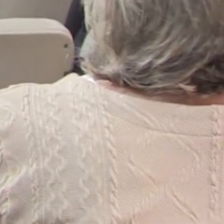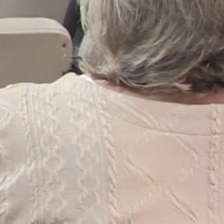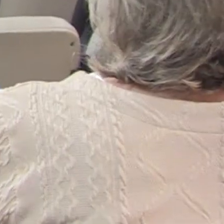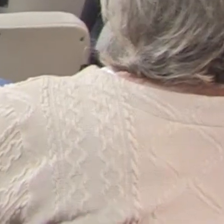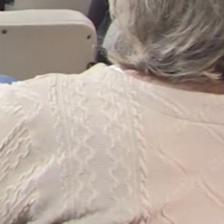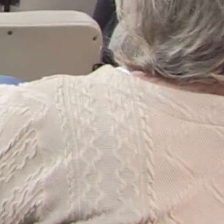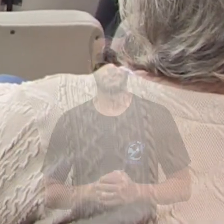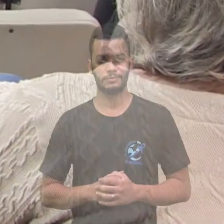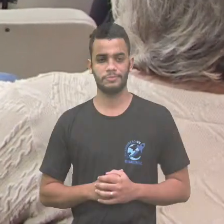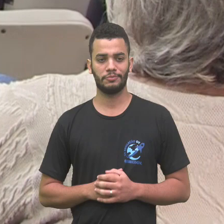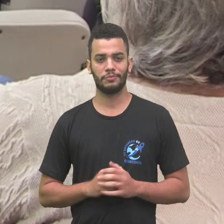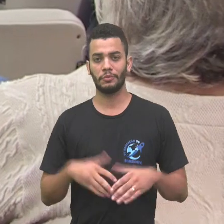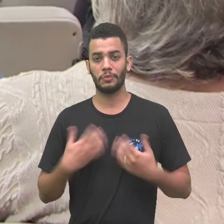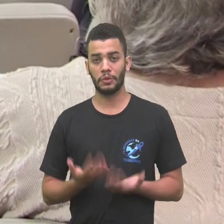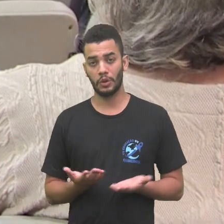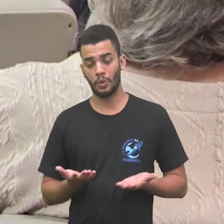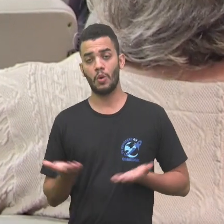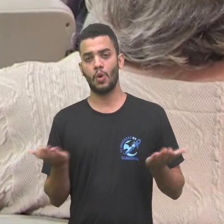Olha,